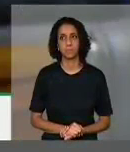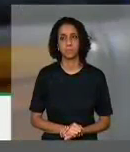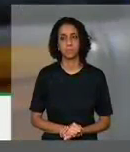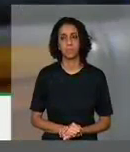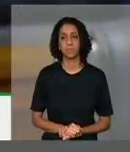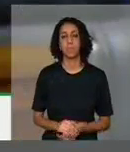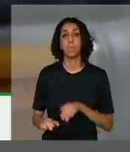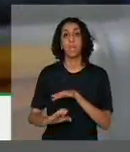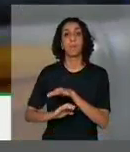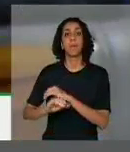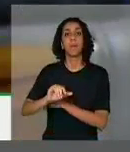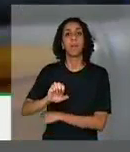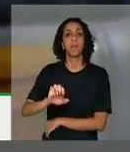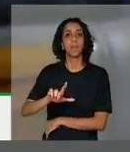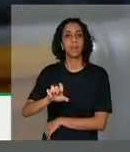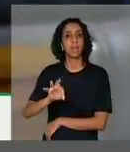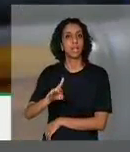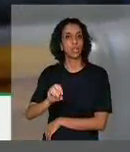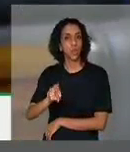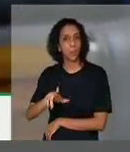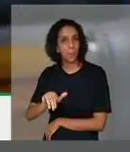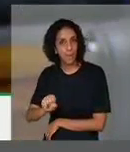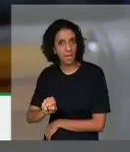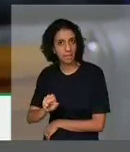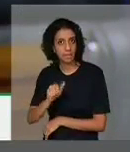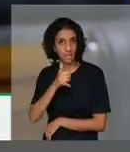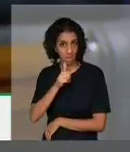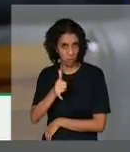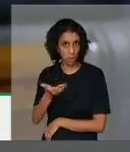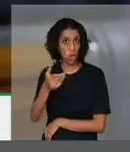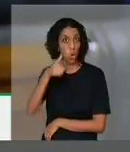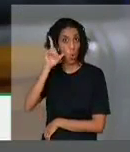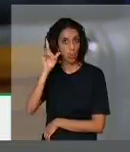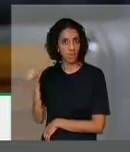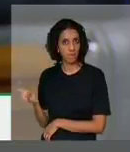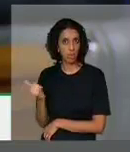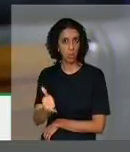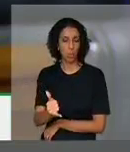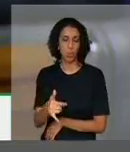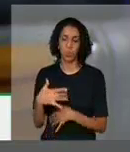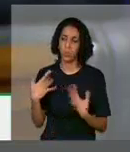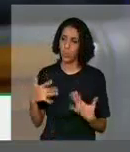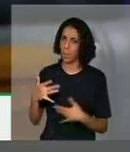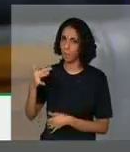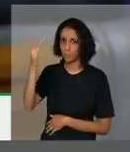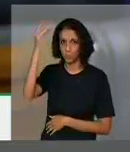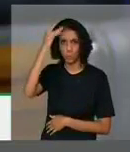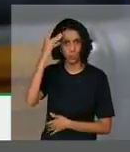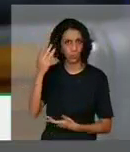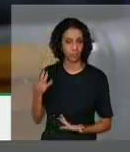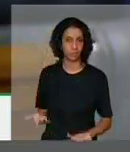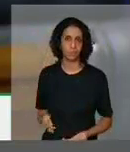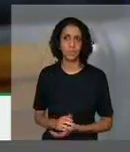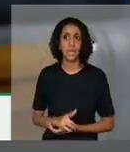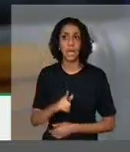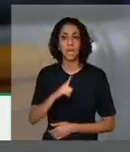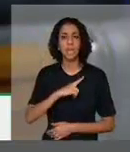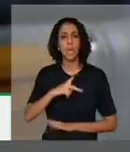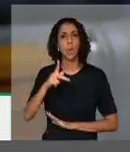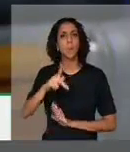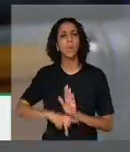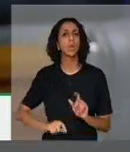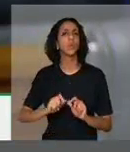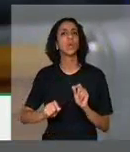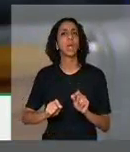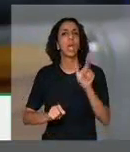pela Eletrobras, no dia de ontem, é um verdadeiro absurdo. Plano de demissão